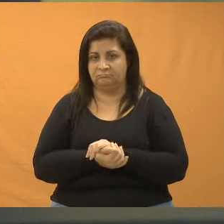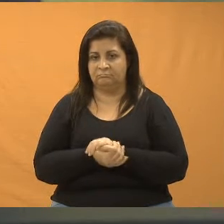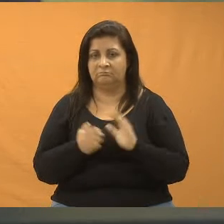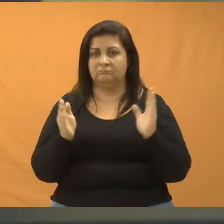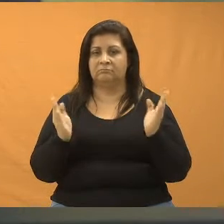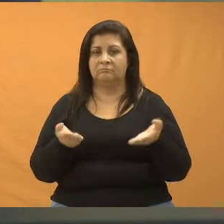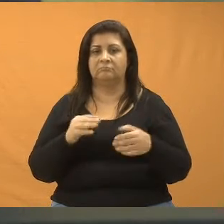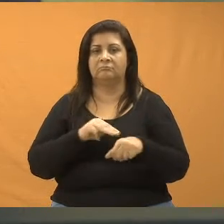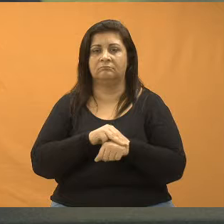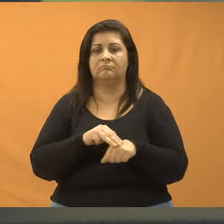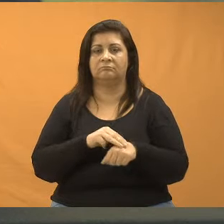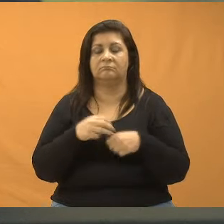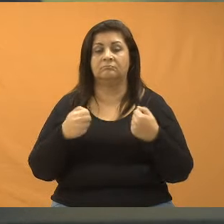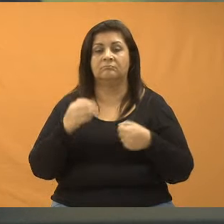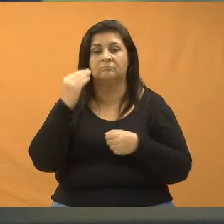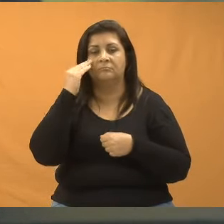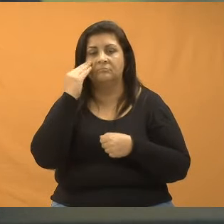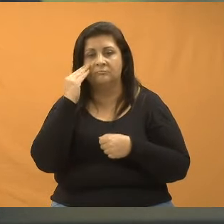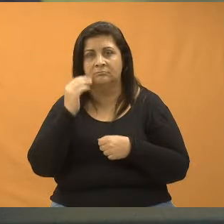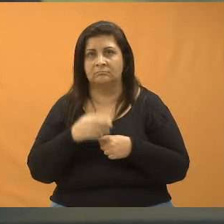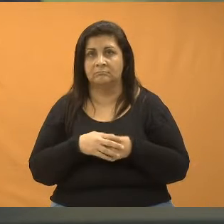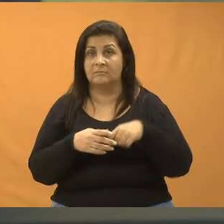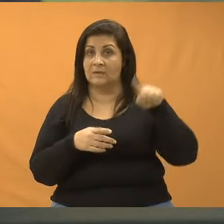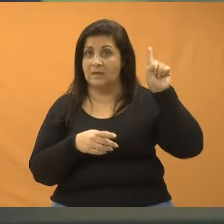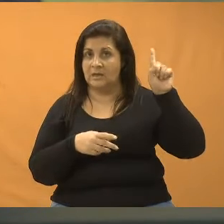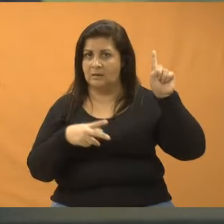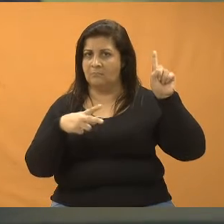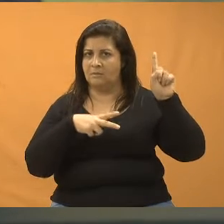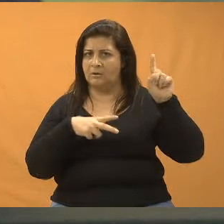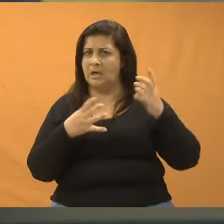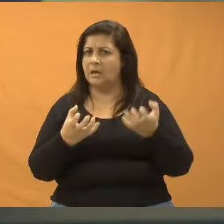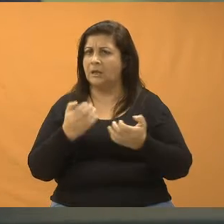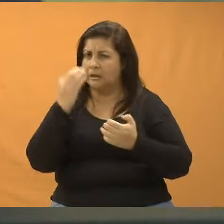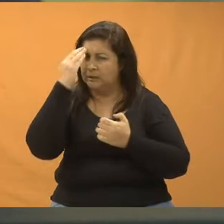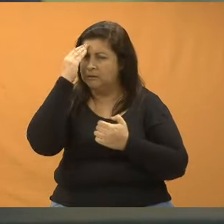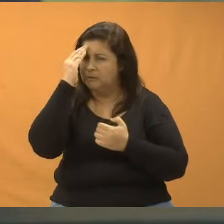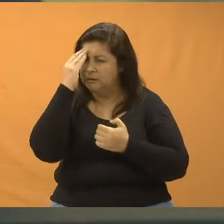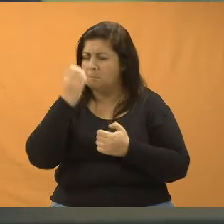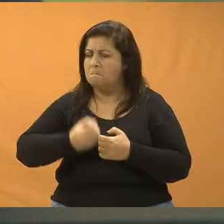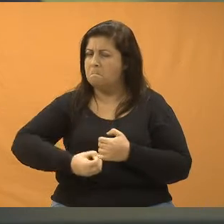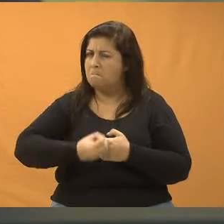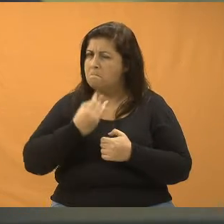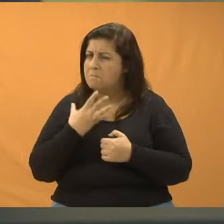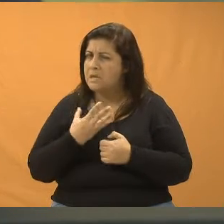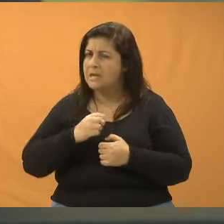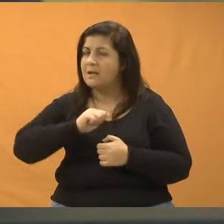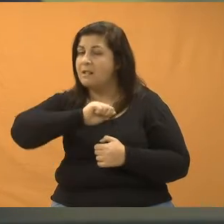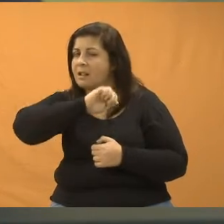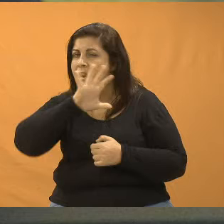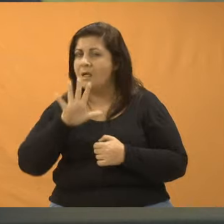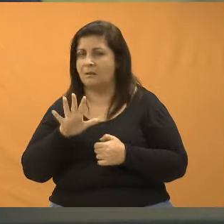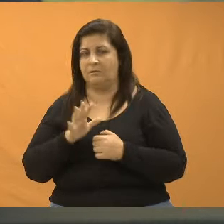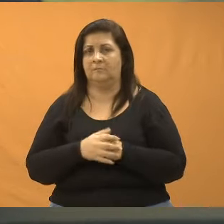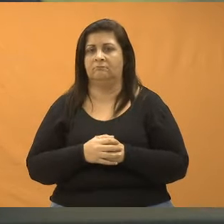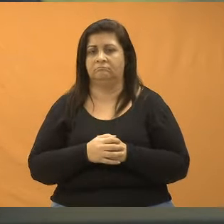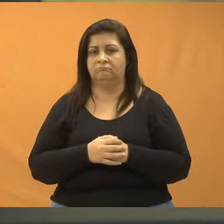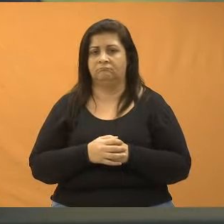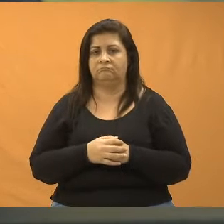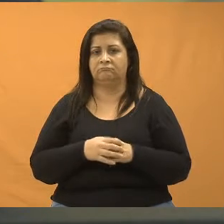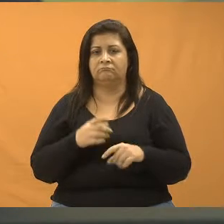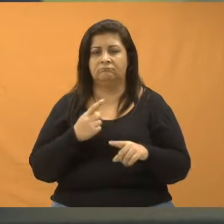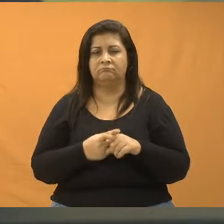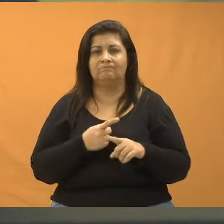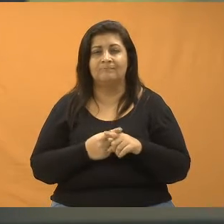conversamos, nós precisamos entender, eu particularmente quero entender muito bem, isso talvez seja a